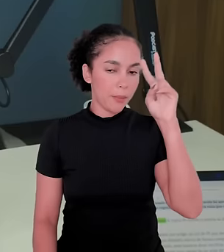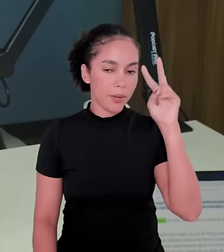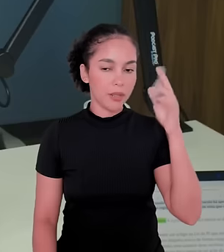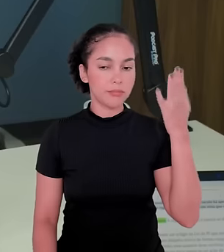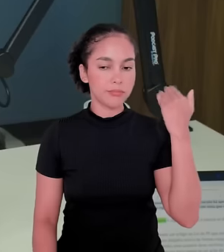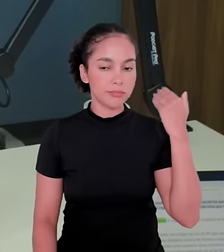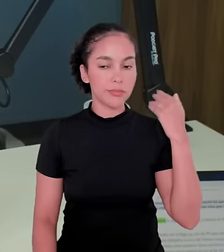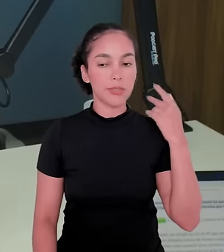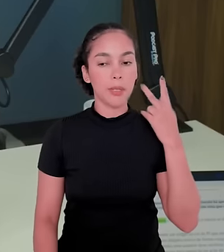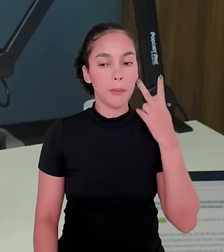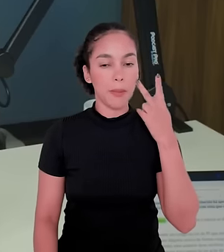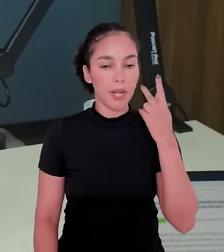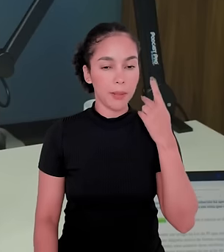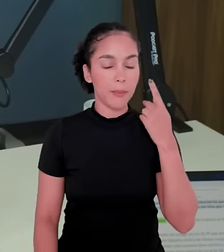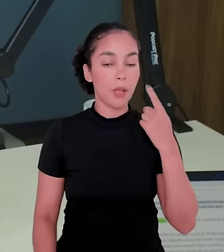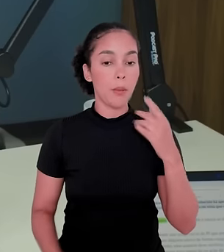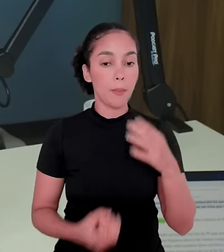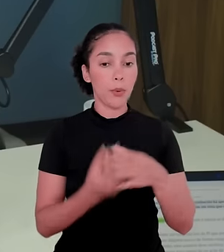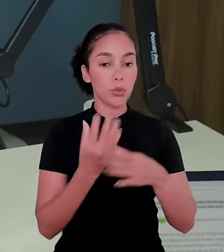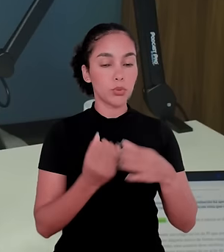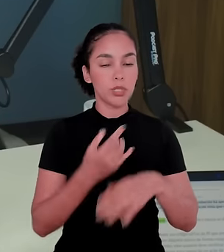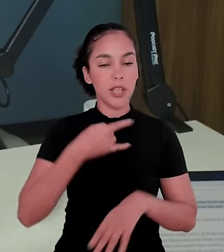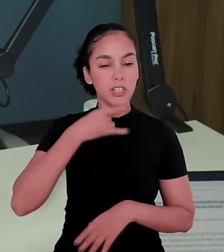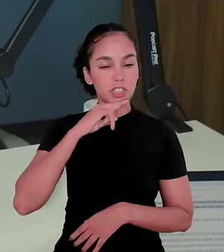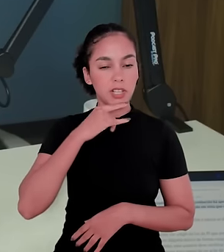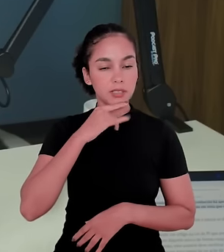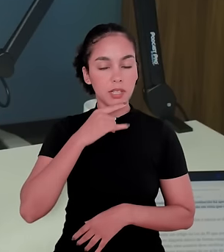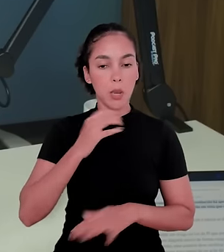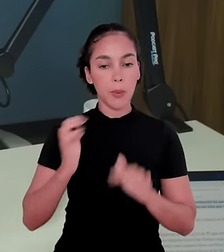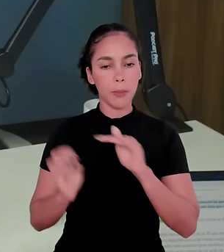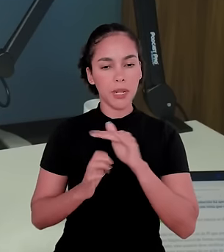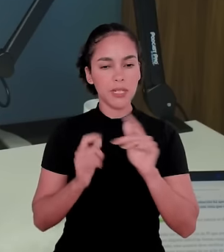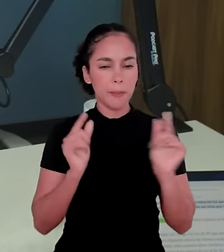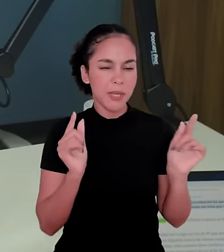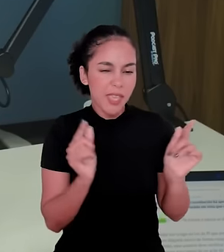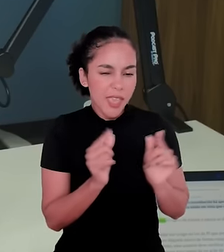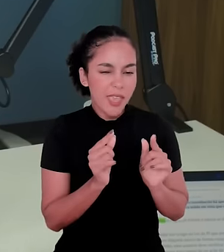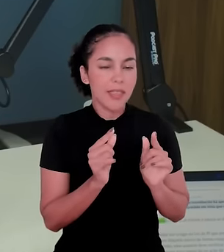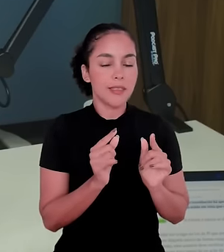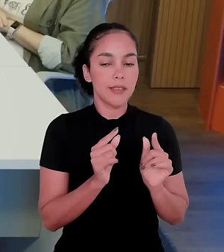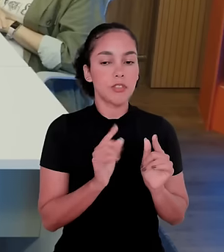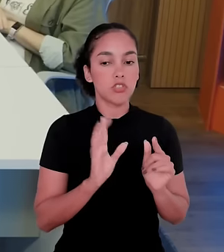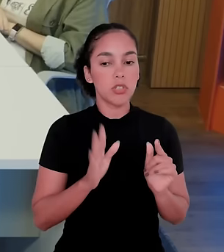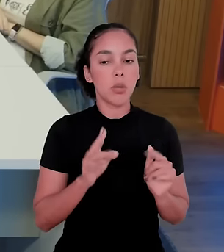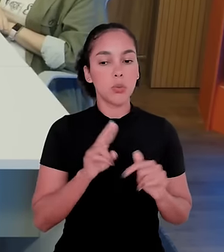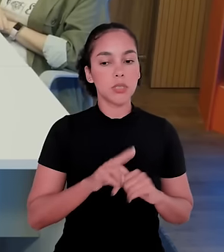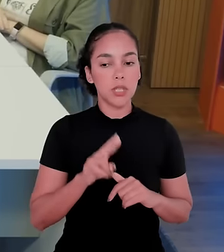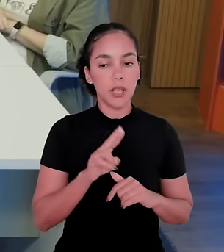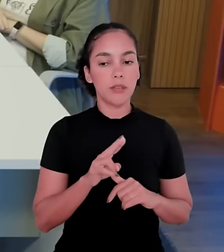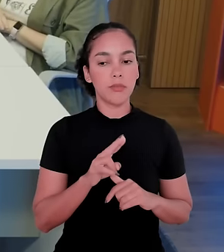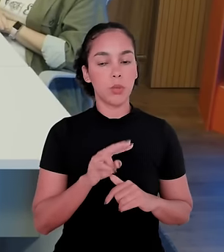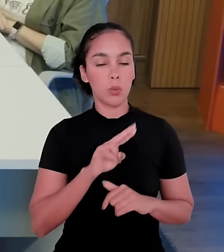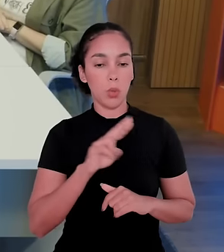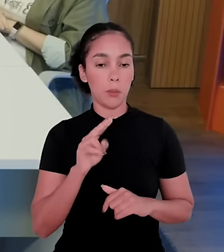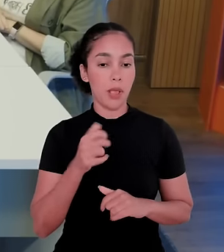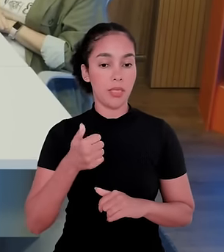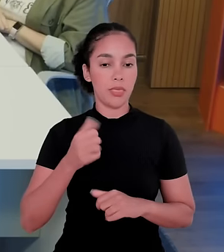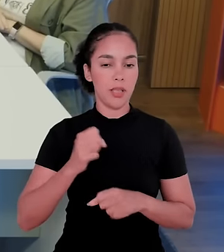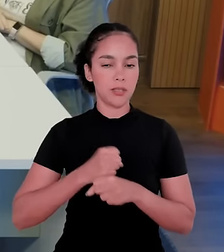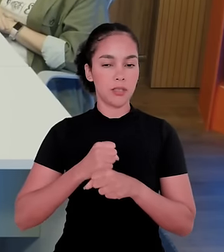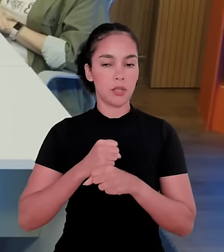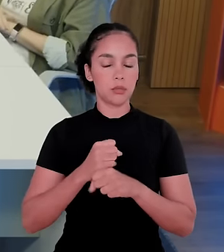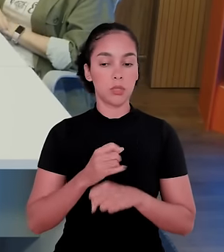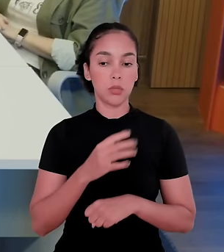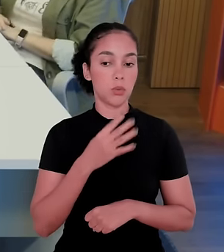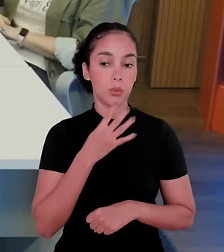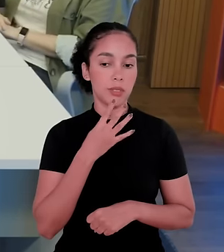Paraíba ele é produtor de cachaça é uma pequena empresa tal ele utilizava já um logo e um nome há 10 anos e